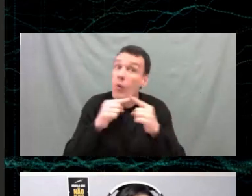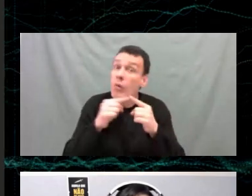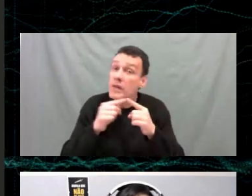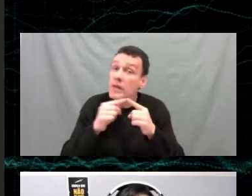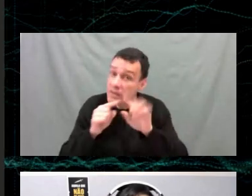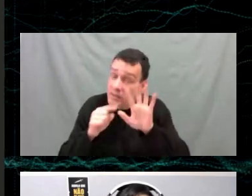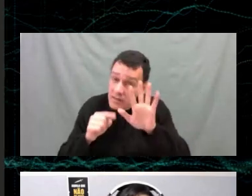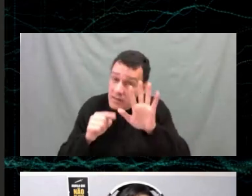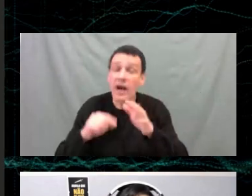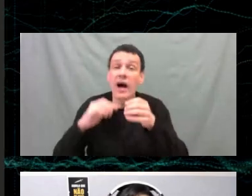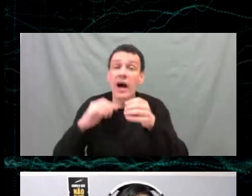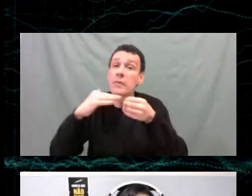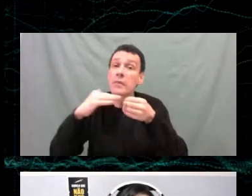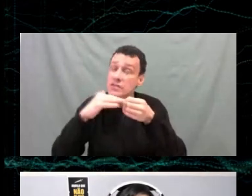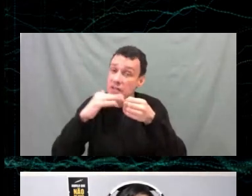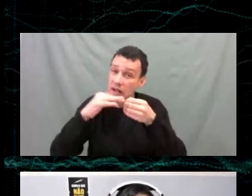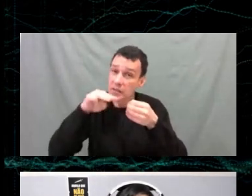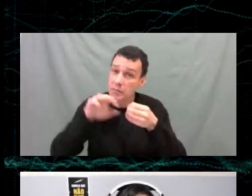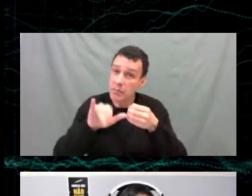Espera aí.